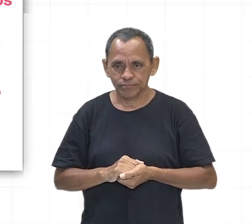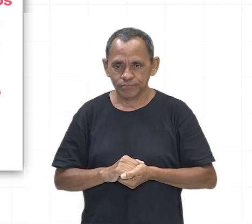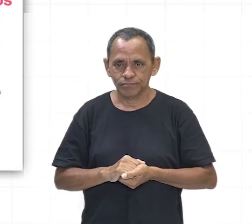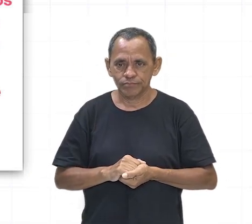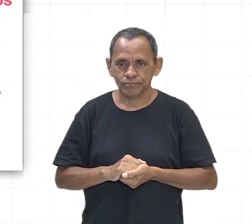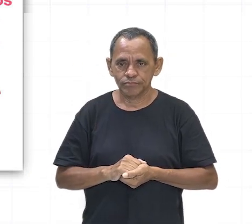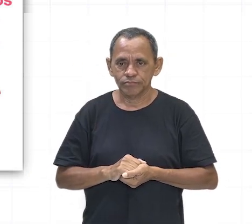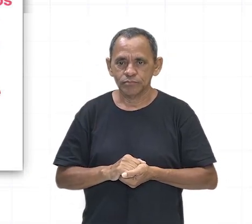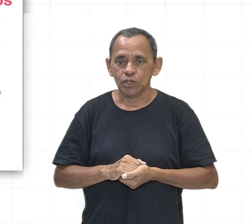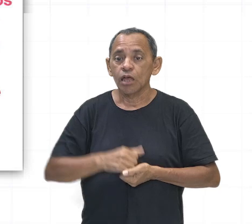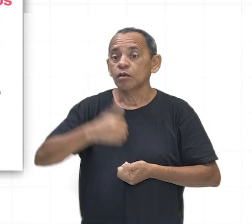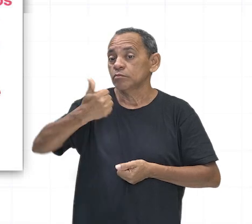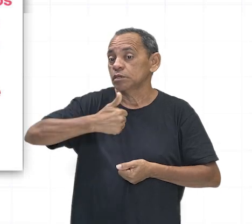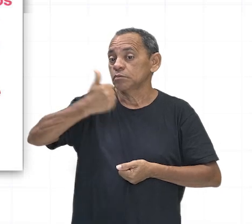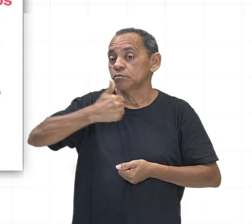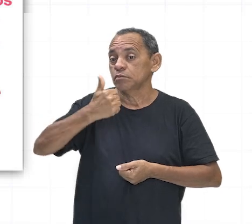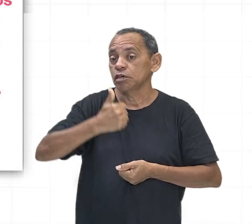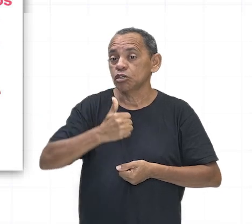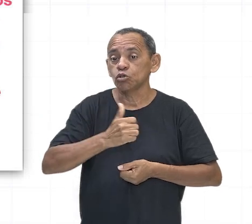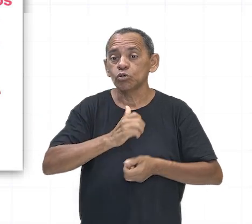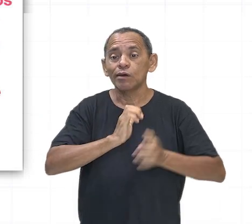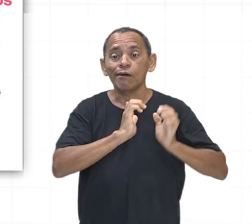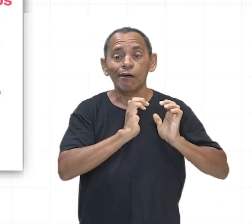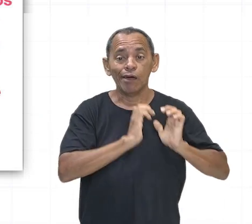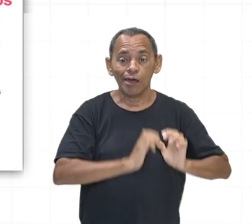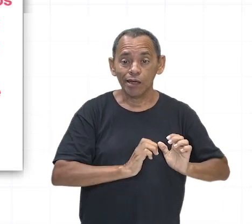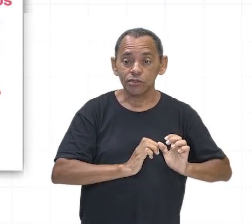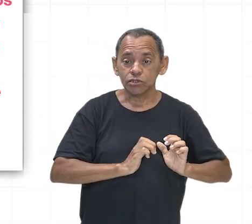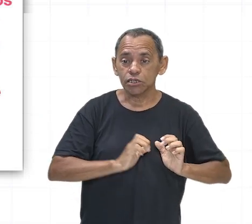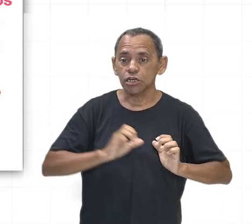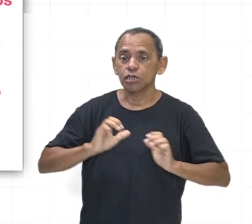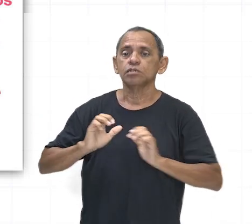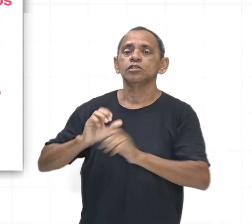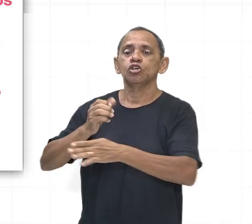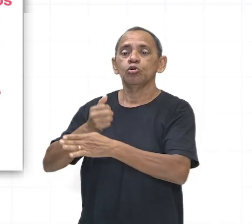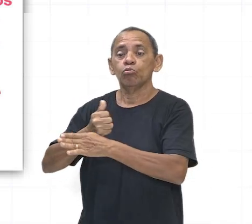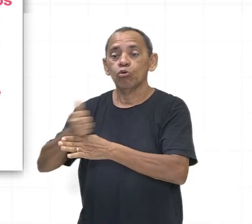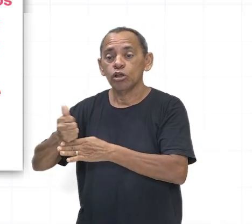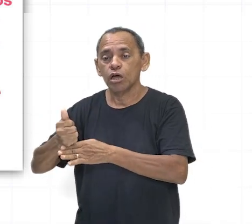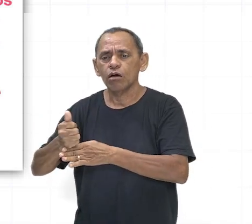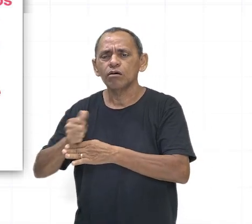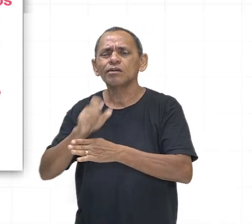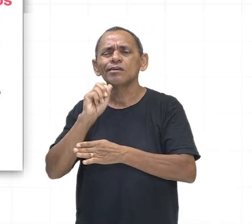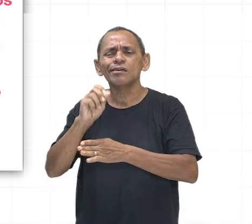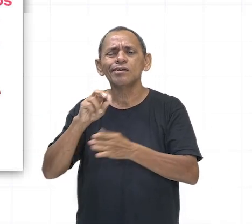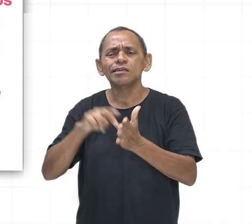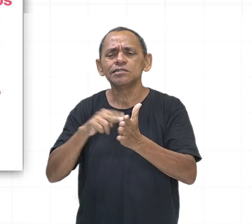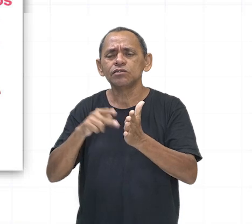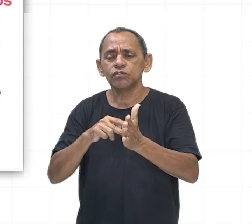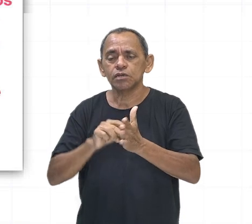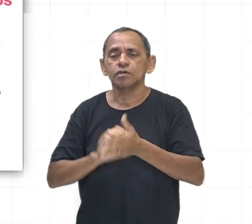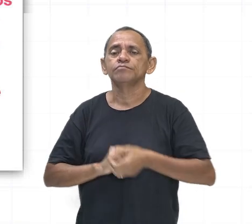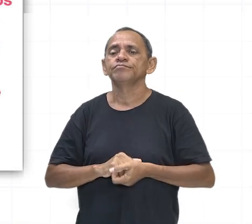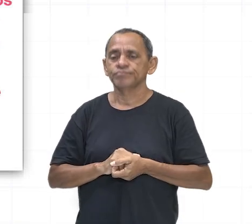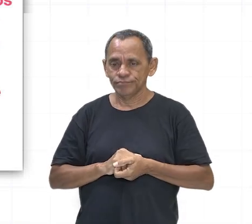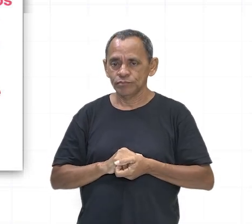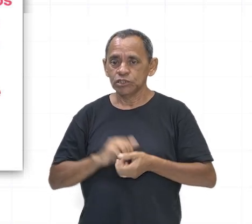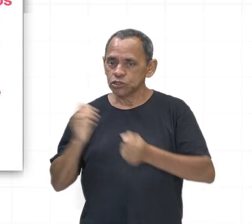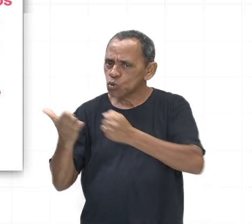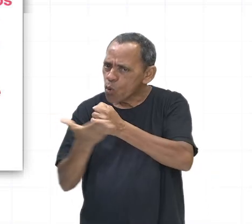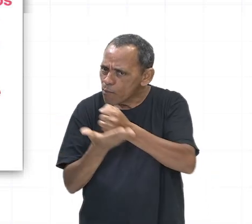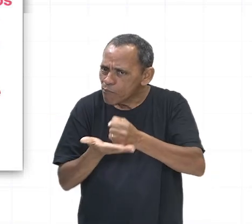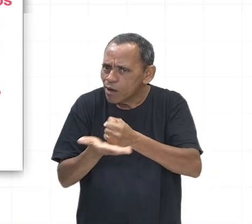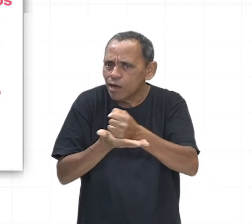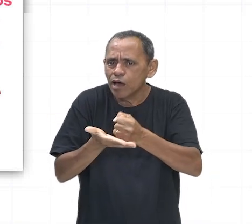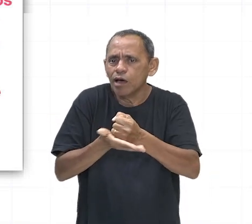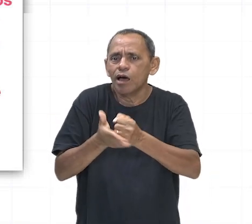Primeira coisa, ética e moral são os pilares que sustentam a convivência